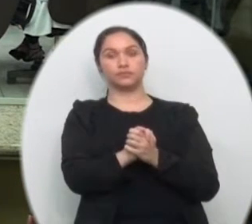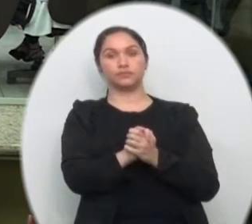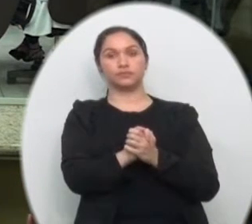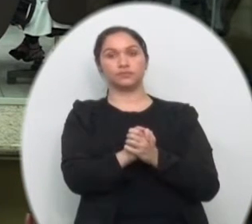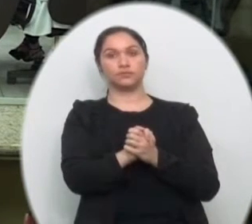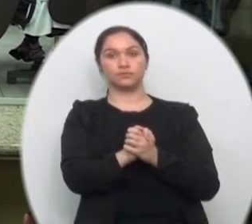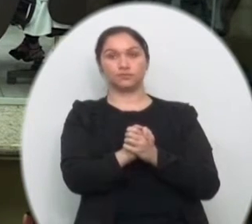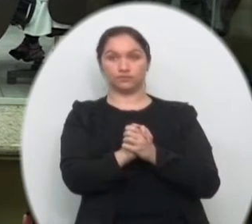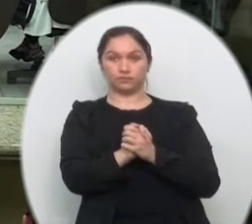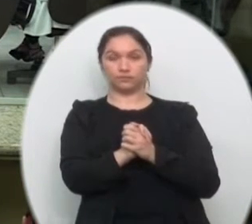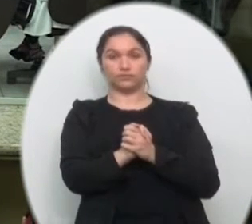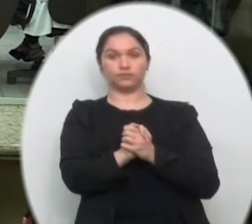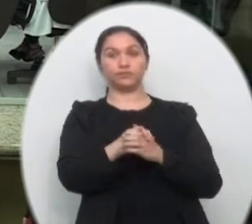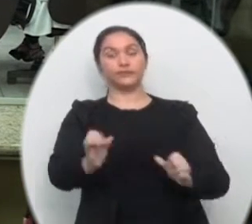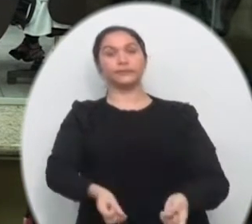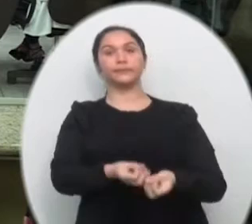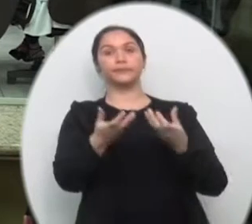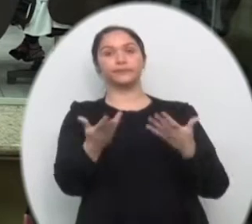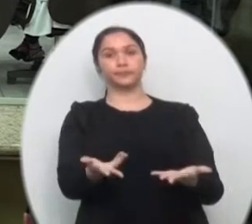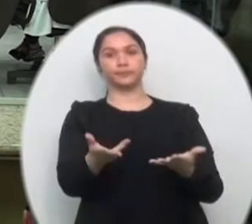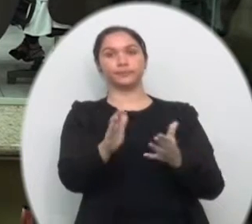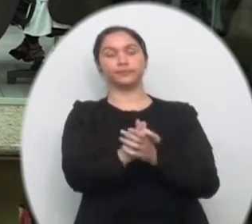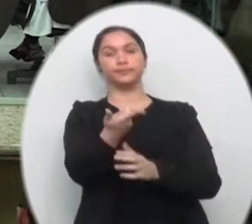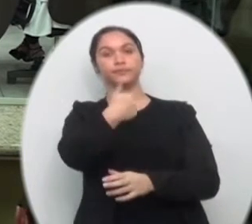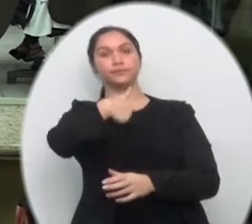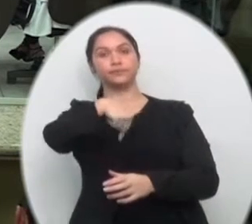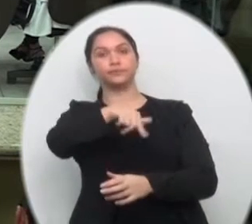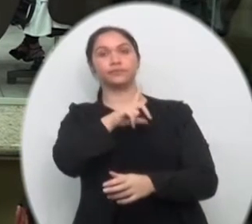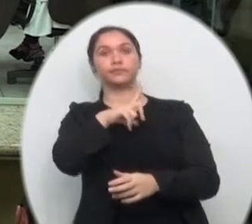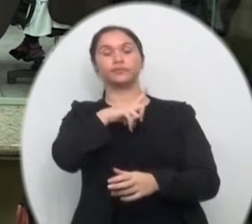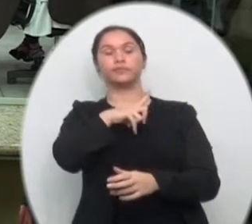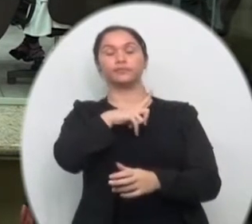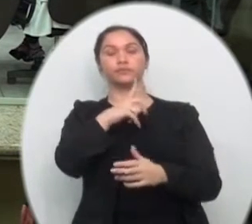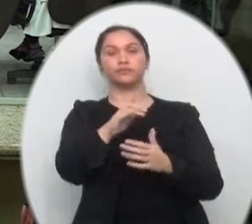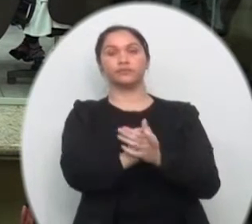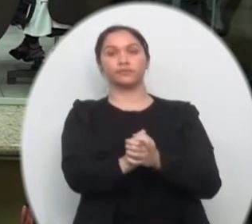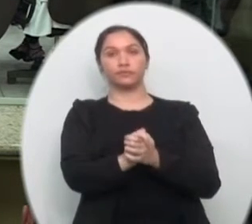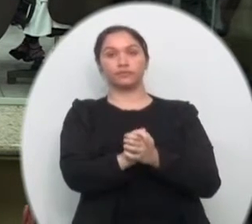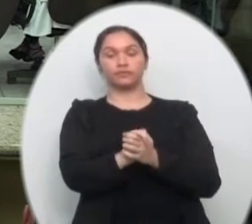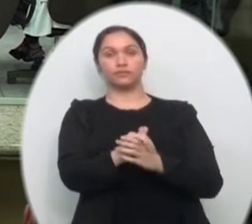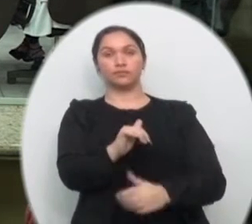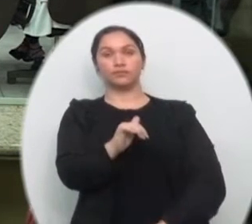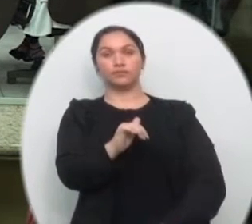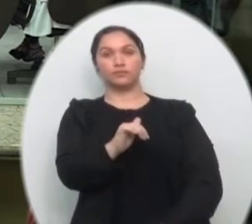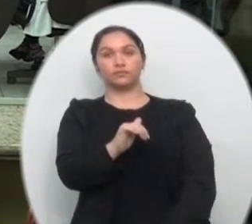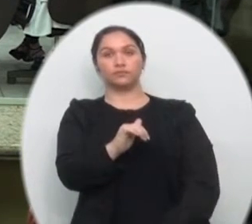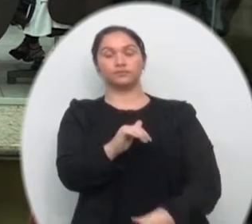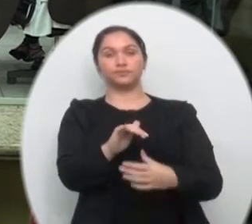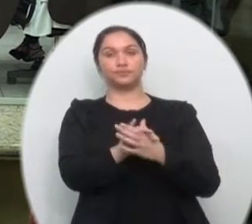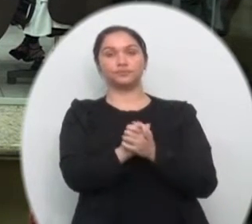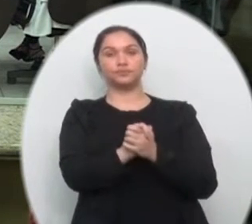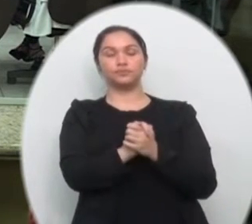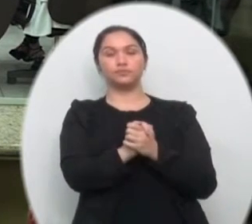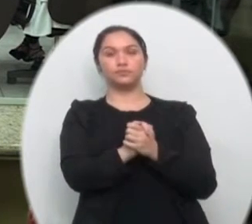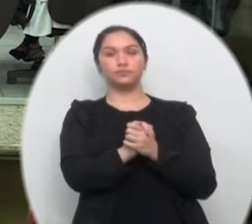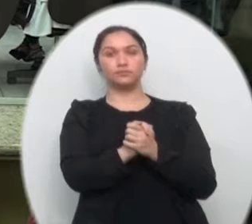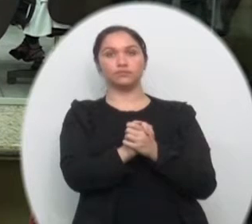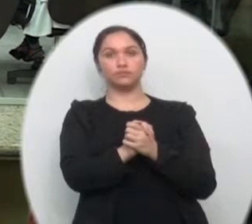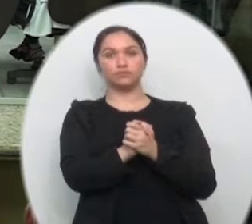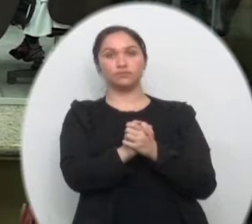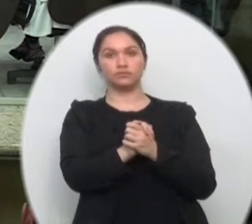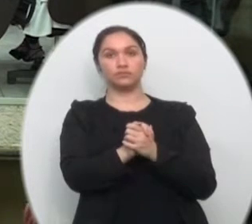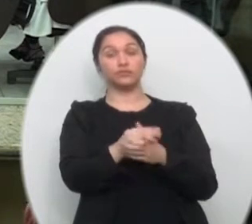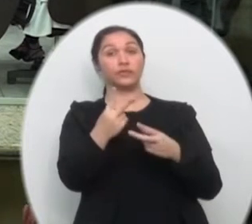Tá bom. Então, a gente teve bastante consideração e achei assim... É porque